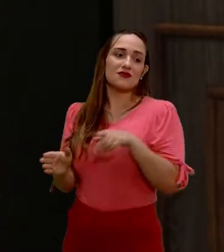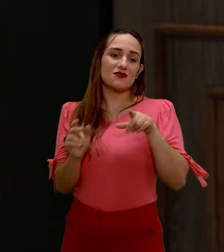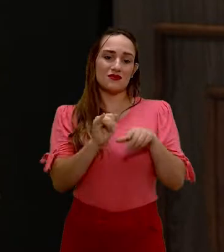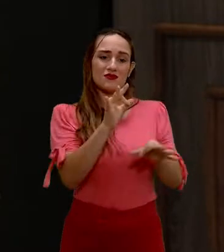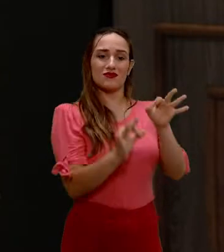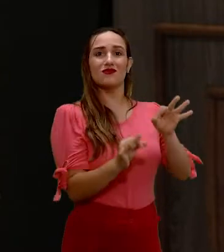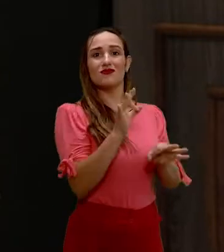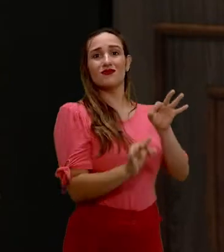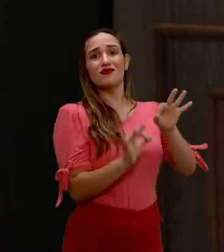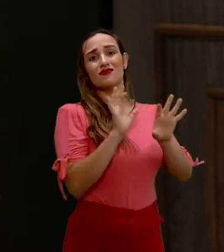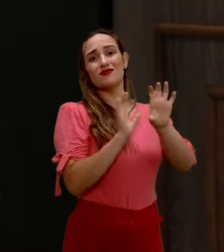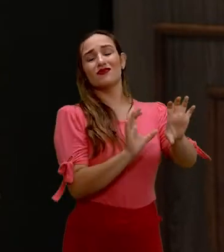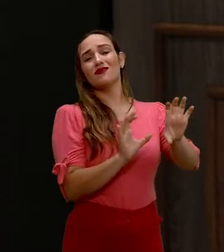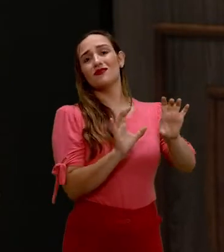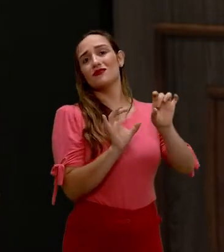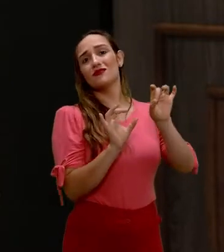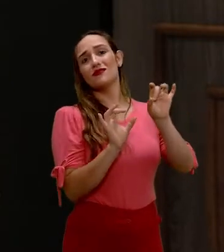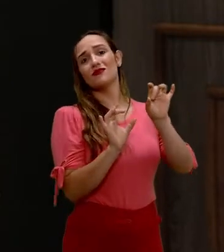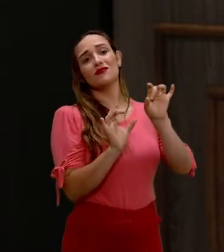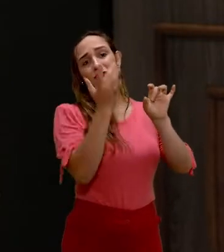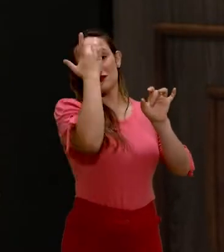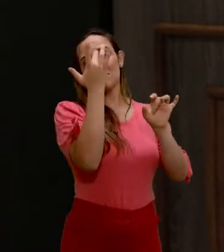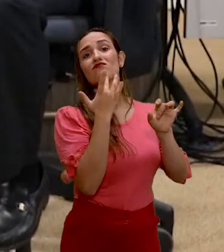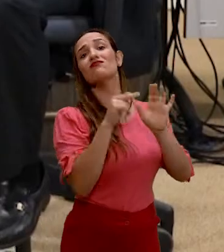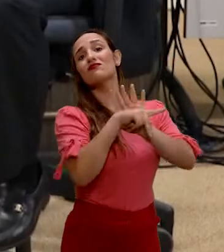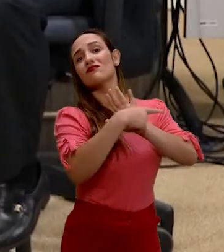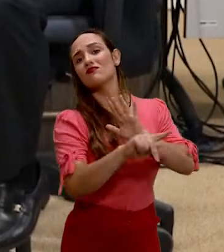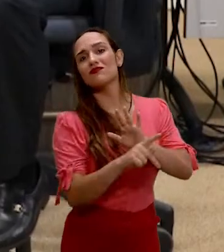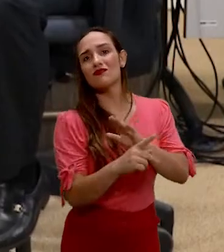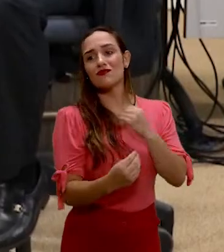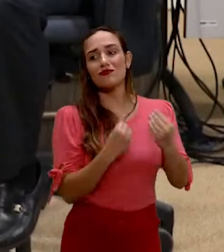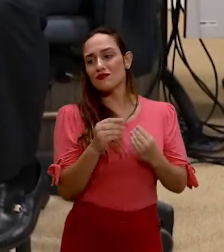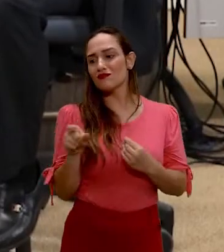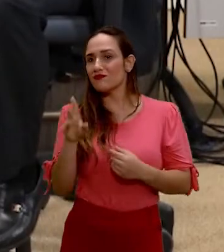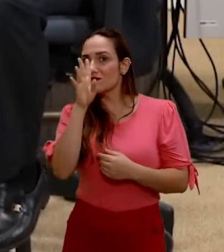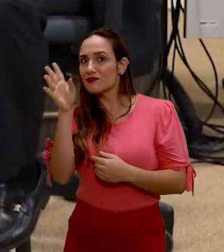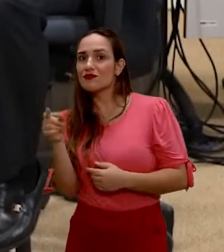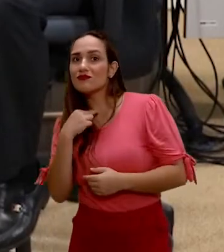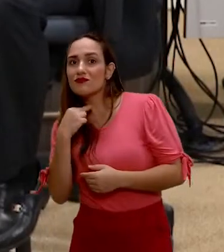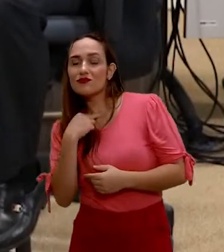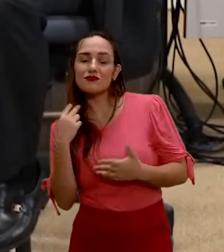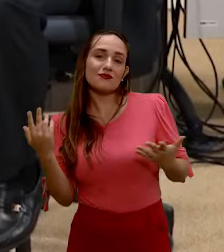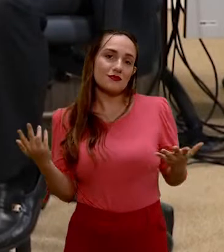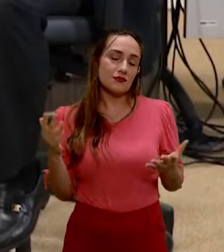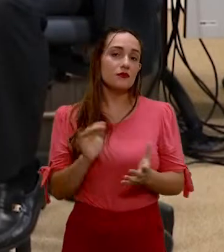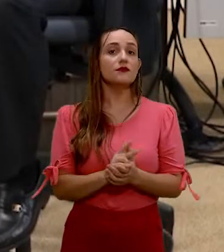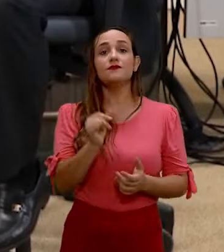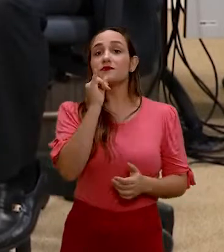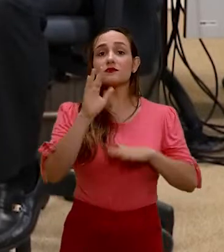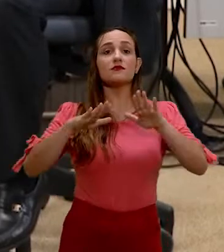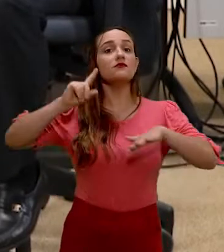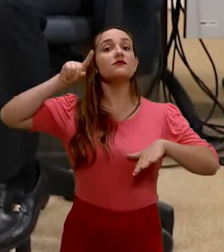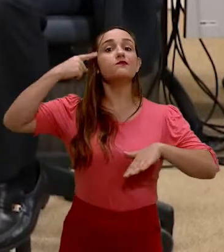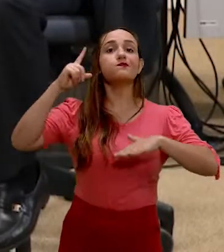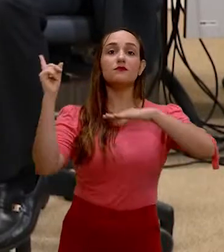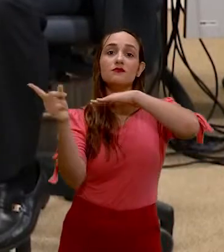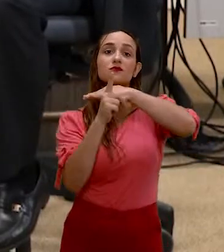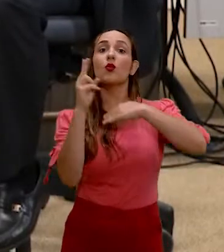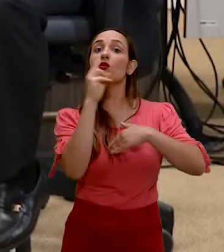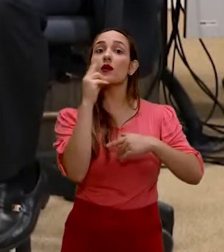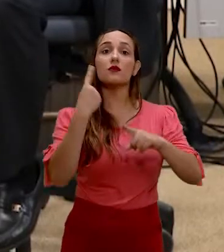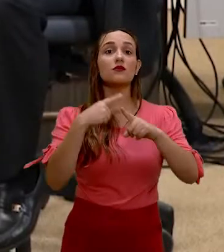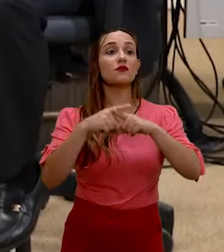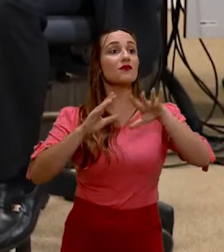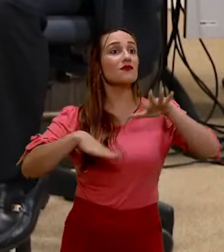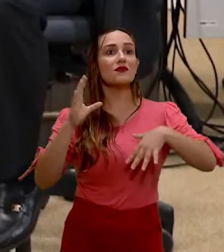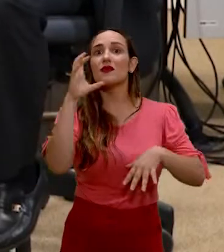própria, ele ainda tem o cartório dele que assim o faz. Atendimento de urgência, um advogado que deseja um atendimento porque